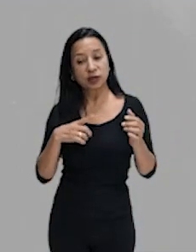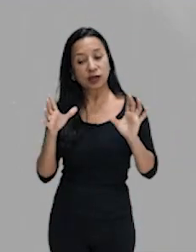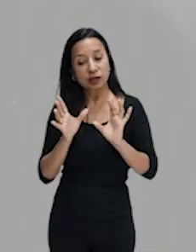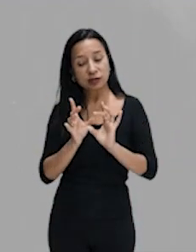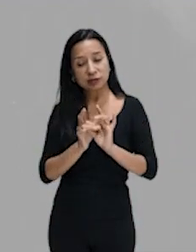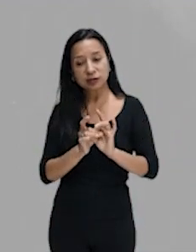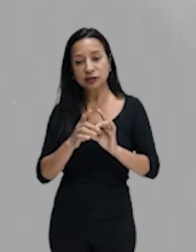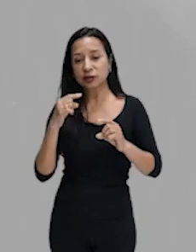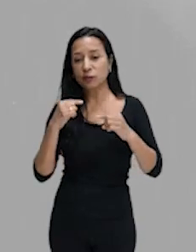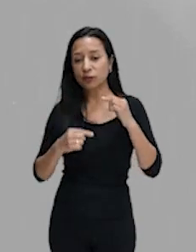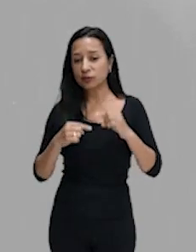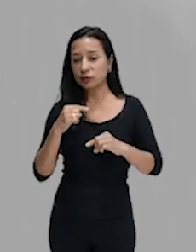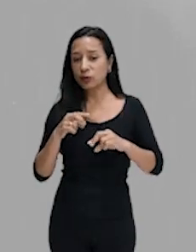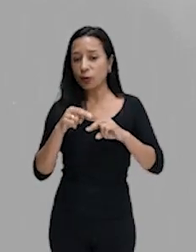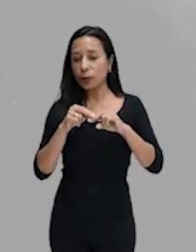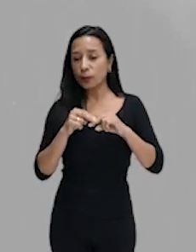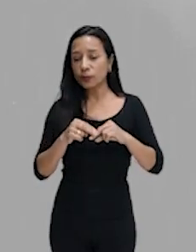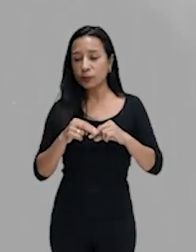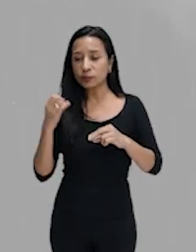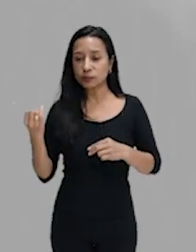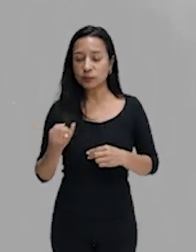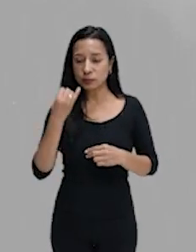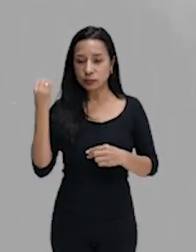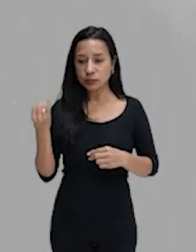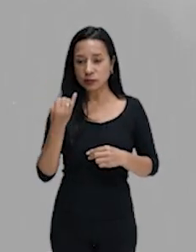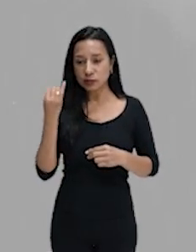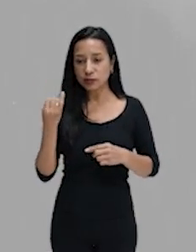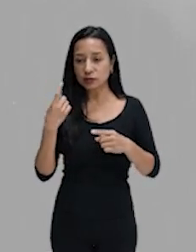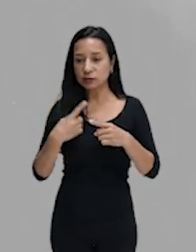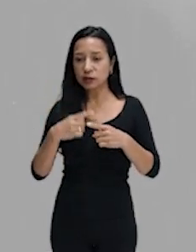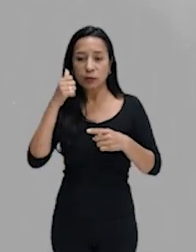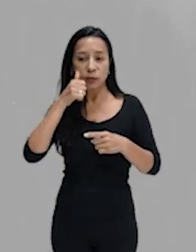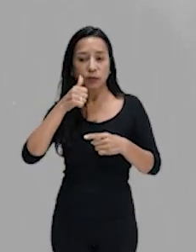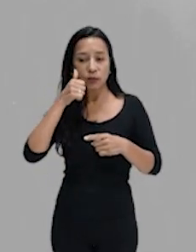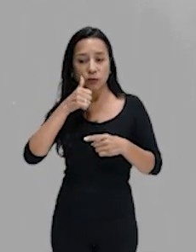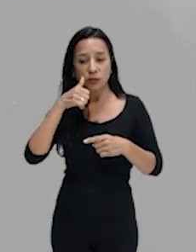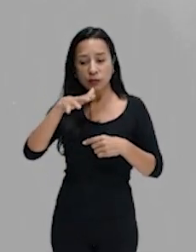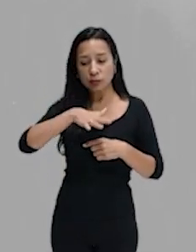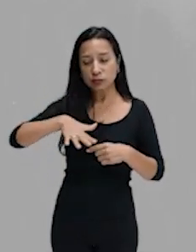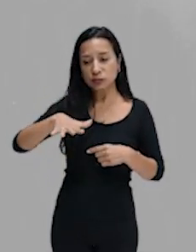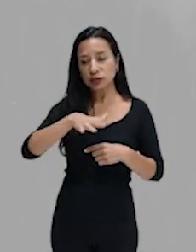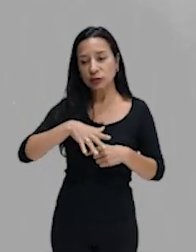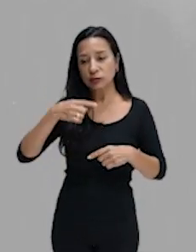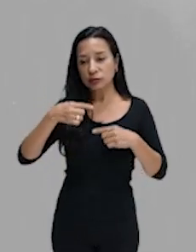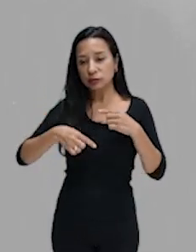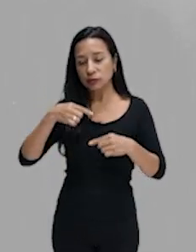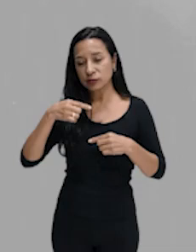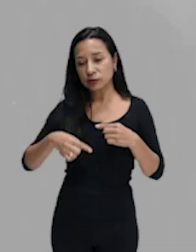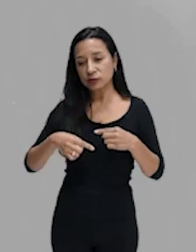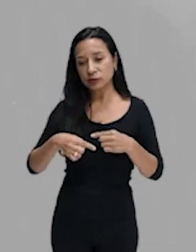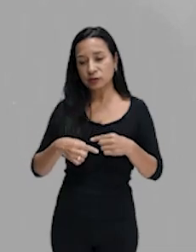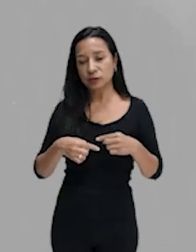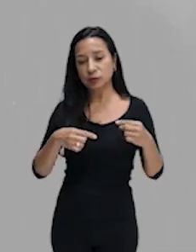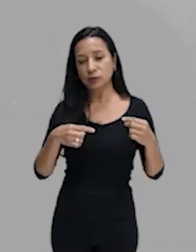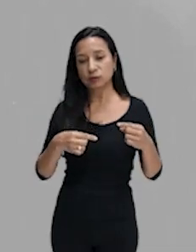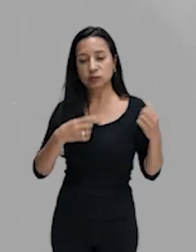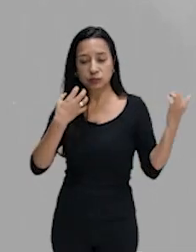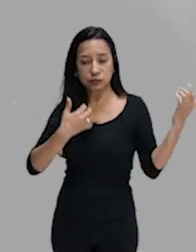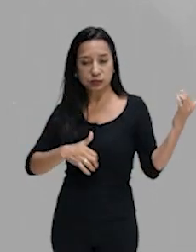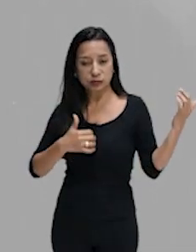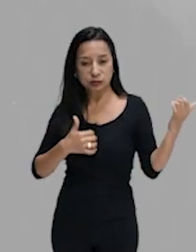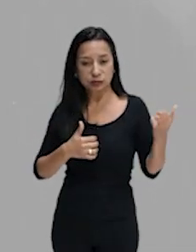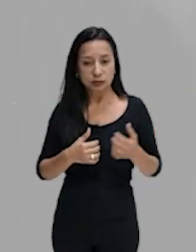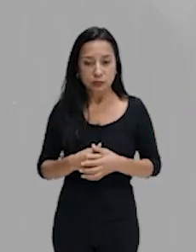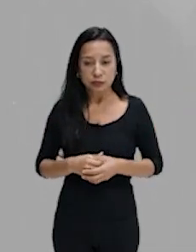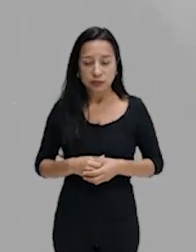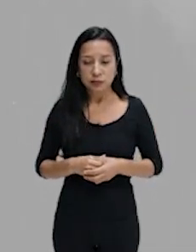a sua importância enquanto mulher no campo das políticas mexicanas, no México, tá certo, gente? E